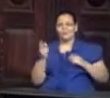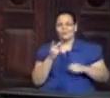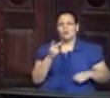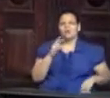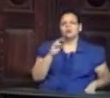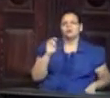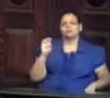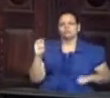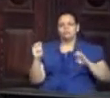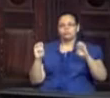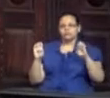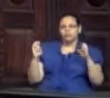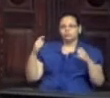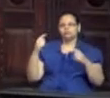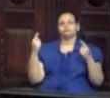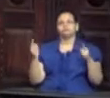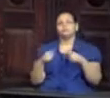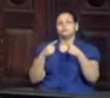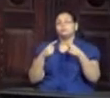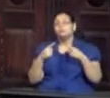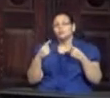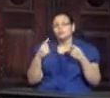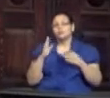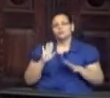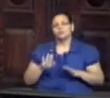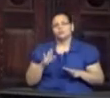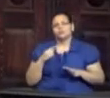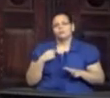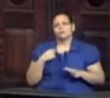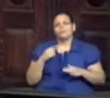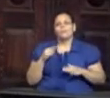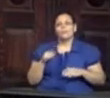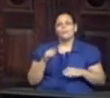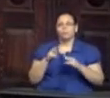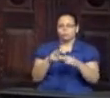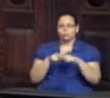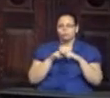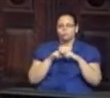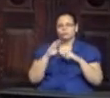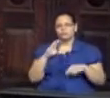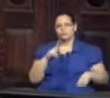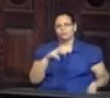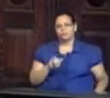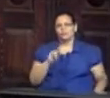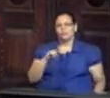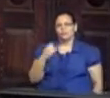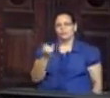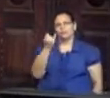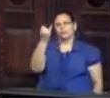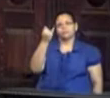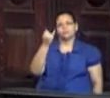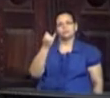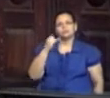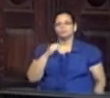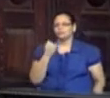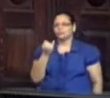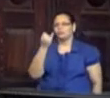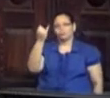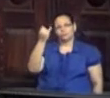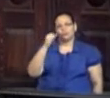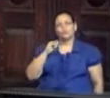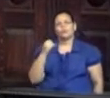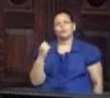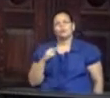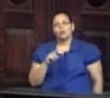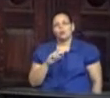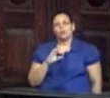não faz. Então coloca a gente nessa sinuca de bico e por isso a CPI é tão importante. Mas tão importante quanto a